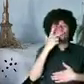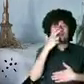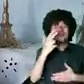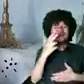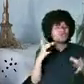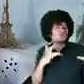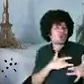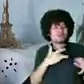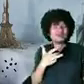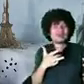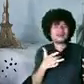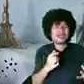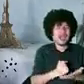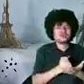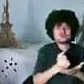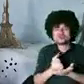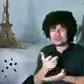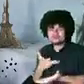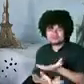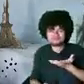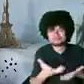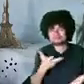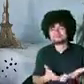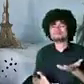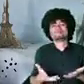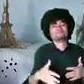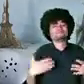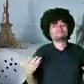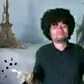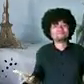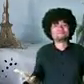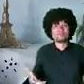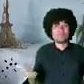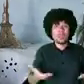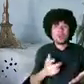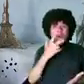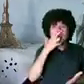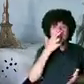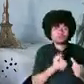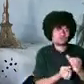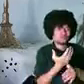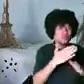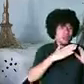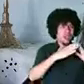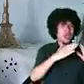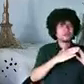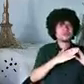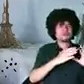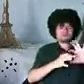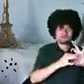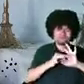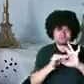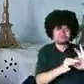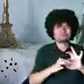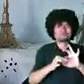uma solidariedade para com todos, criando assim uma casa com